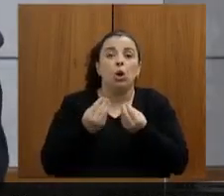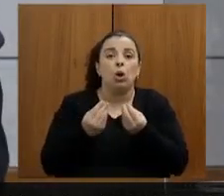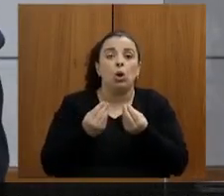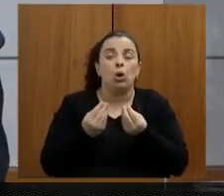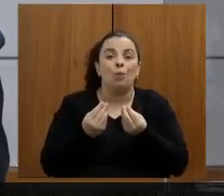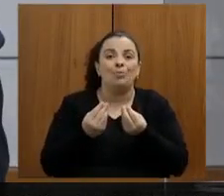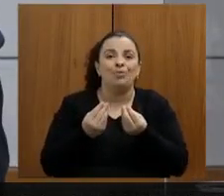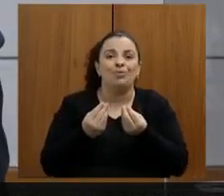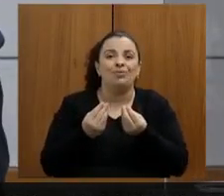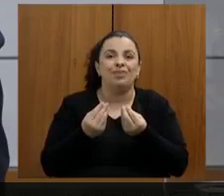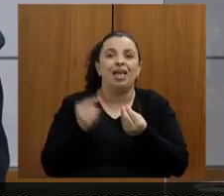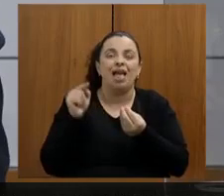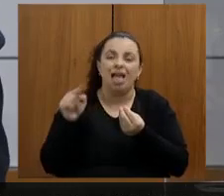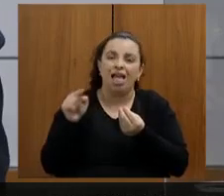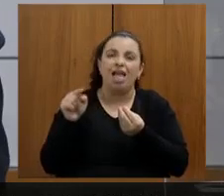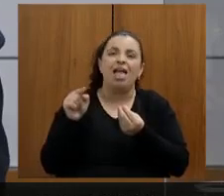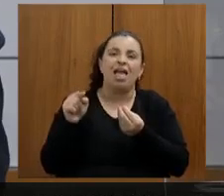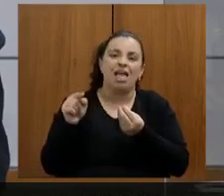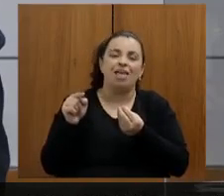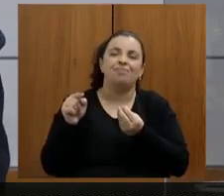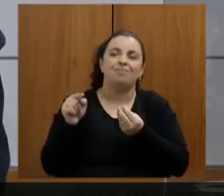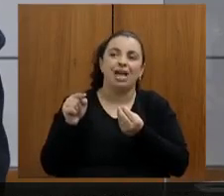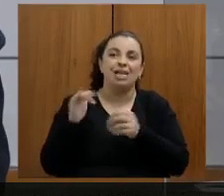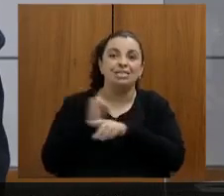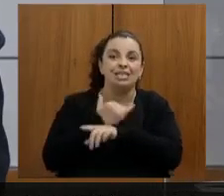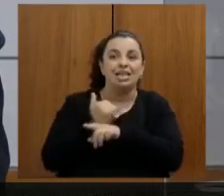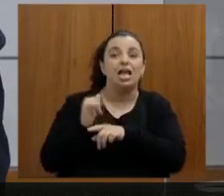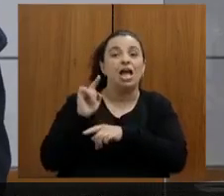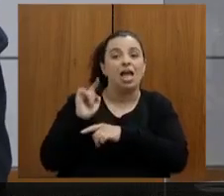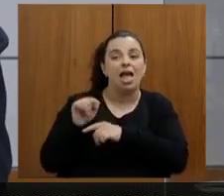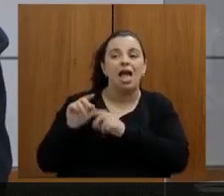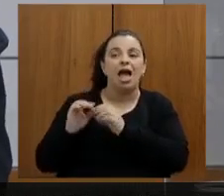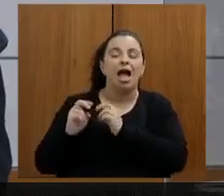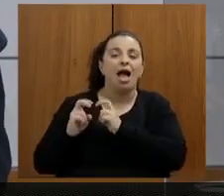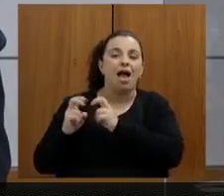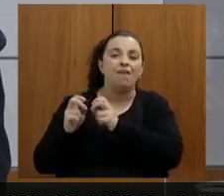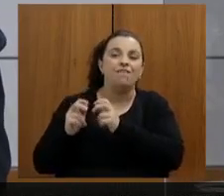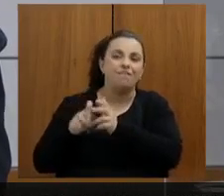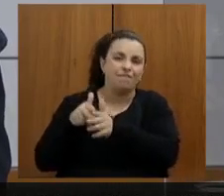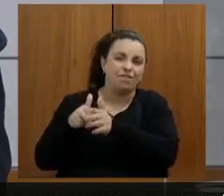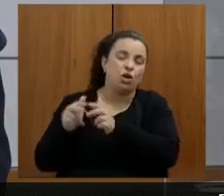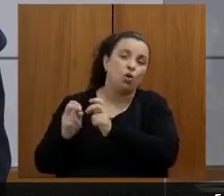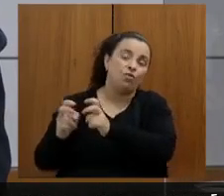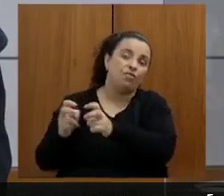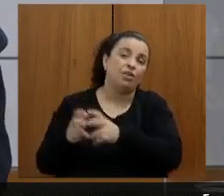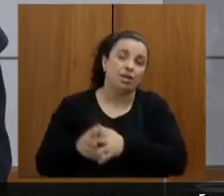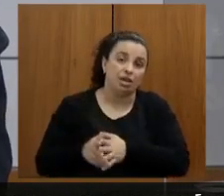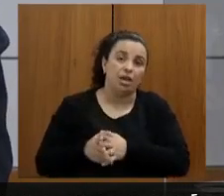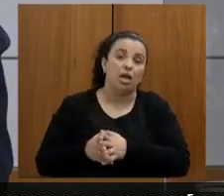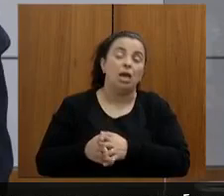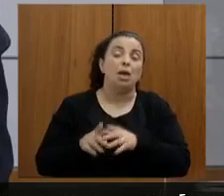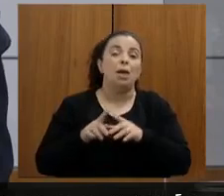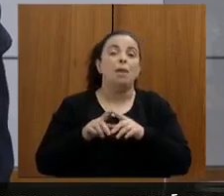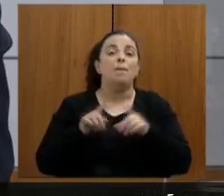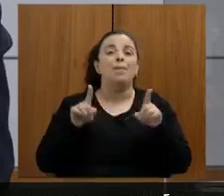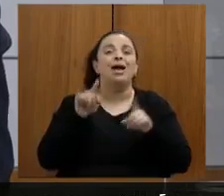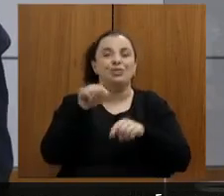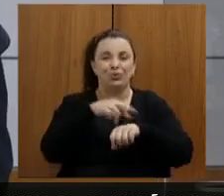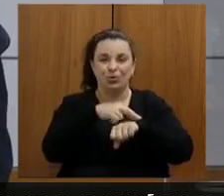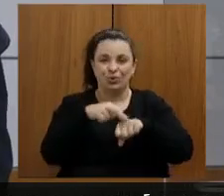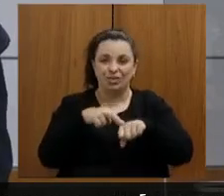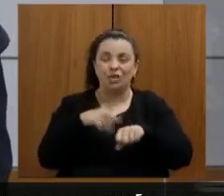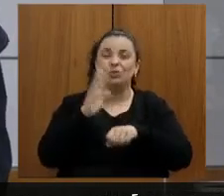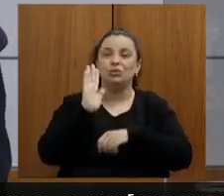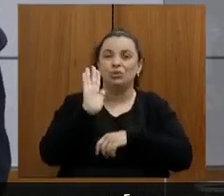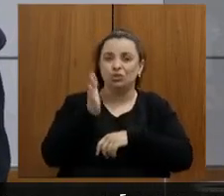mas especialmente Deputado Sargento Rodrigues sempre sai na frente ele já encaminhou um